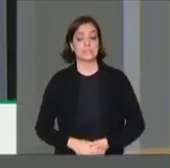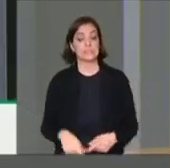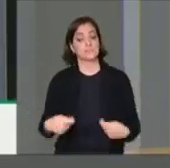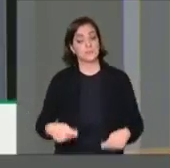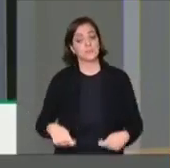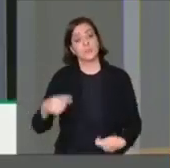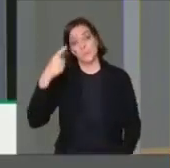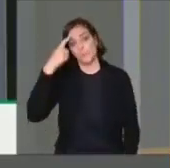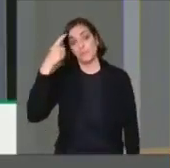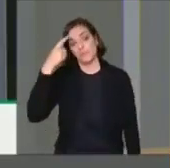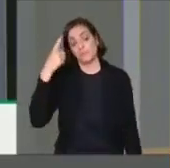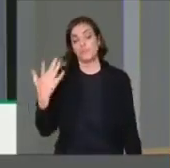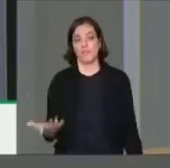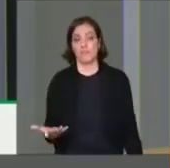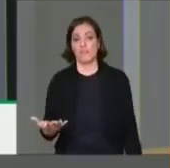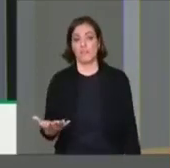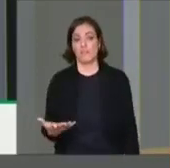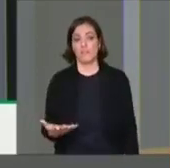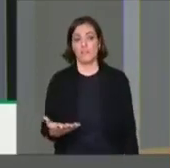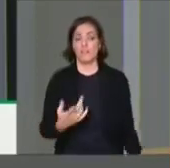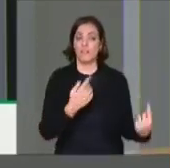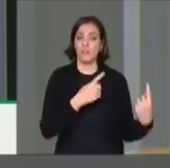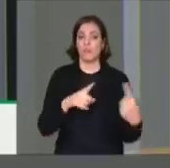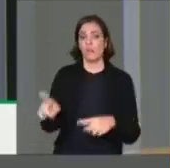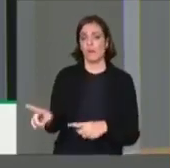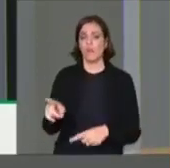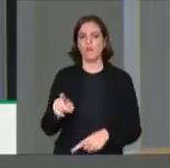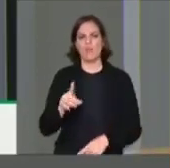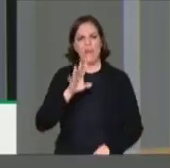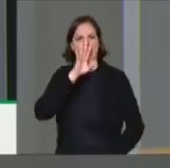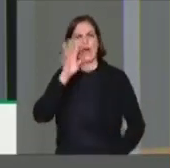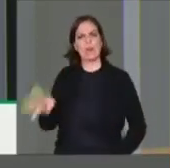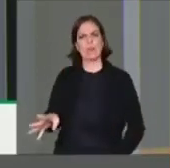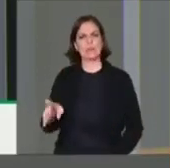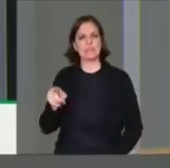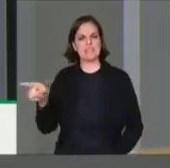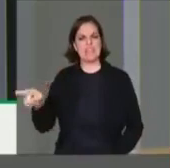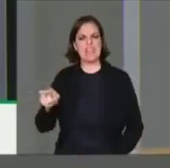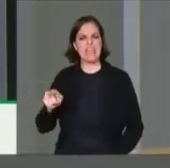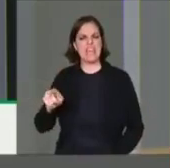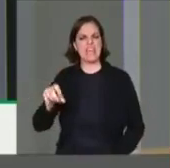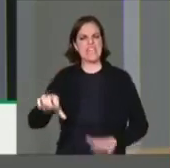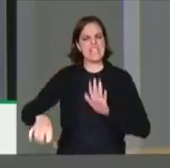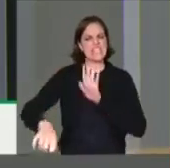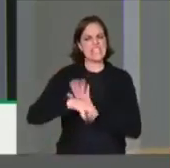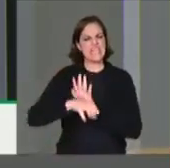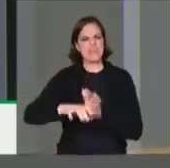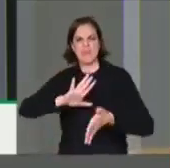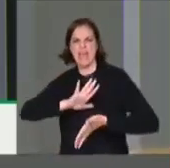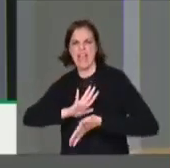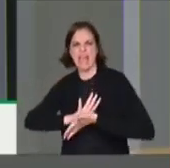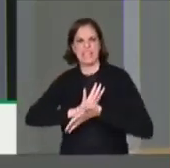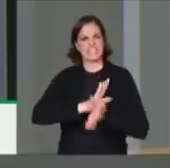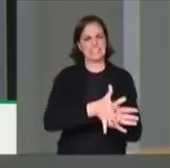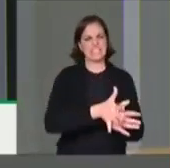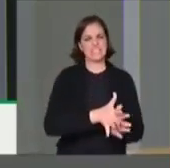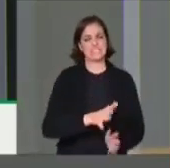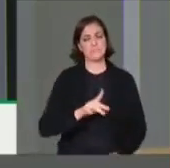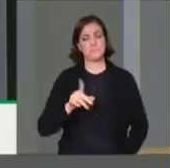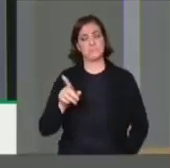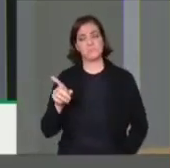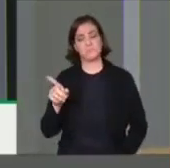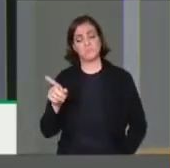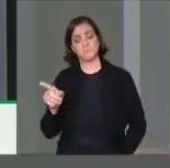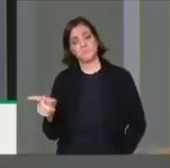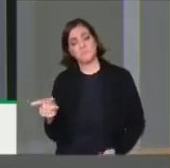Câmara dos Deputados, que tentou classificar a atitude do deputado Tadeu como um crime de racismo ou que seria risível se